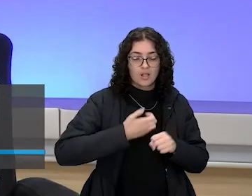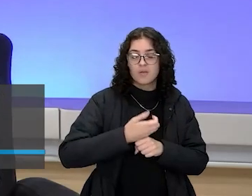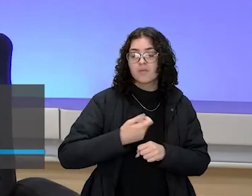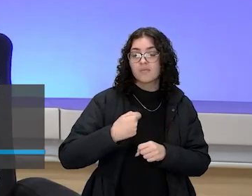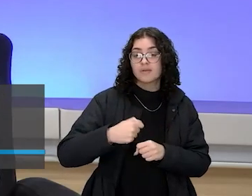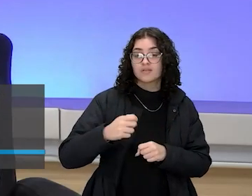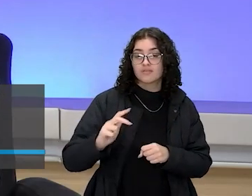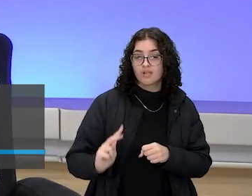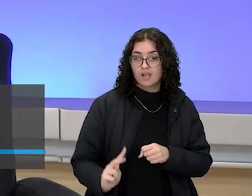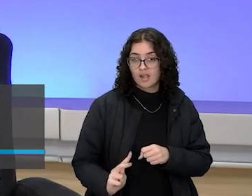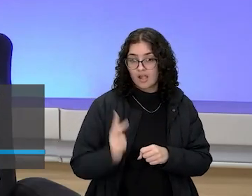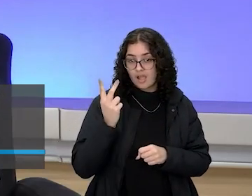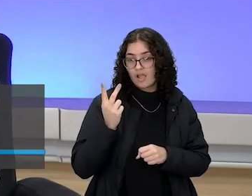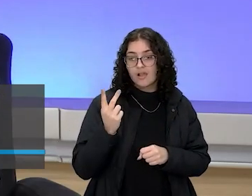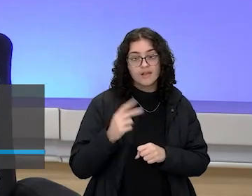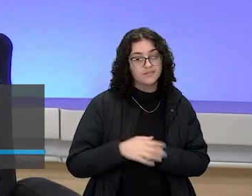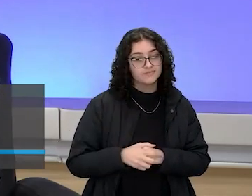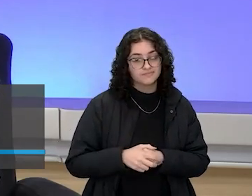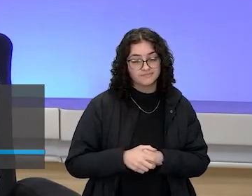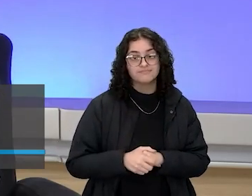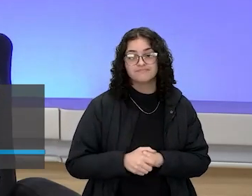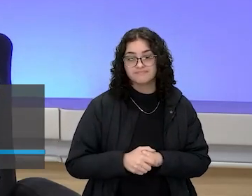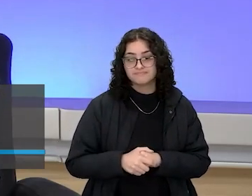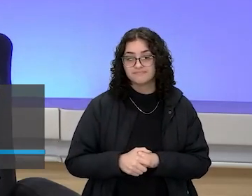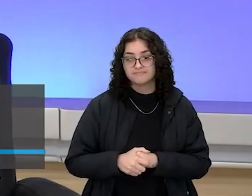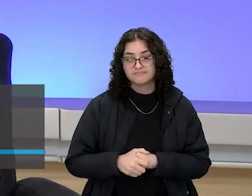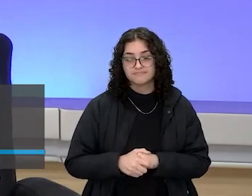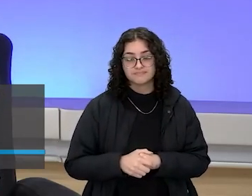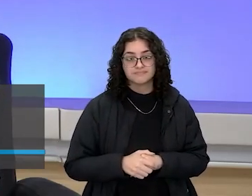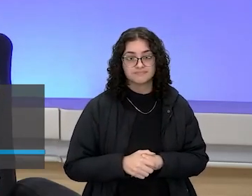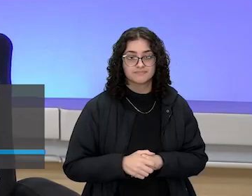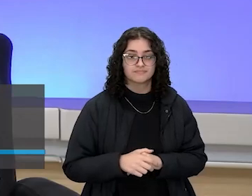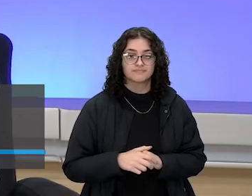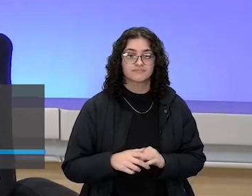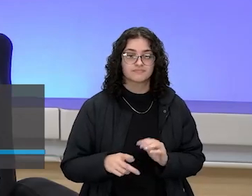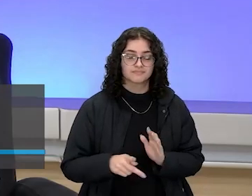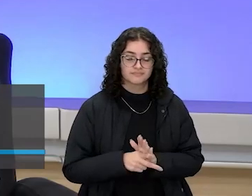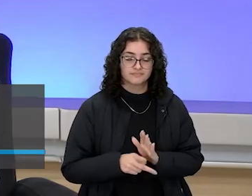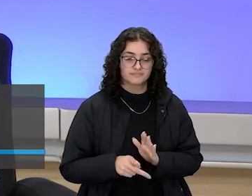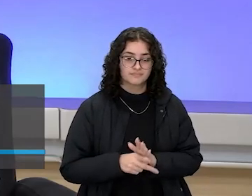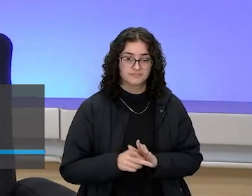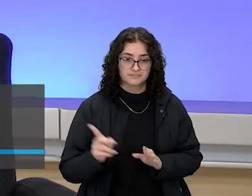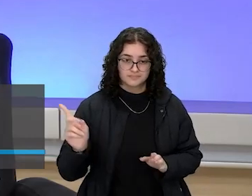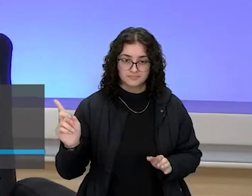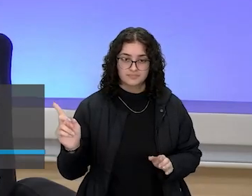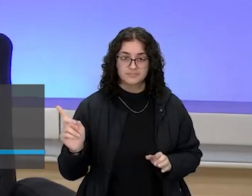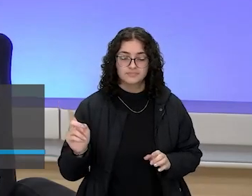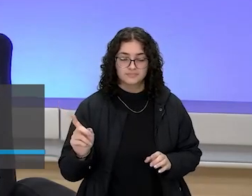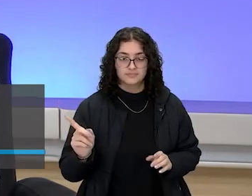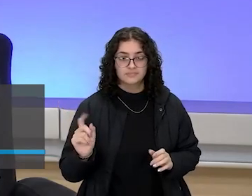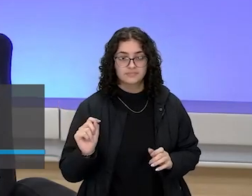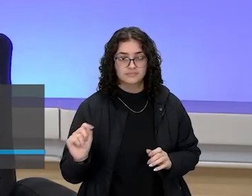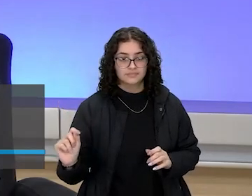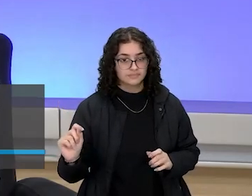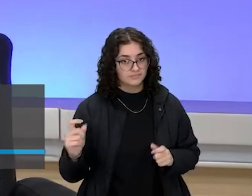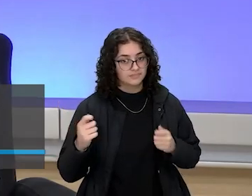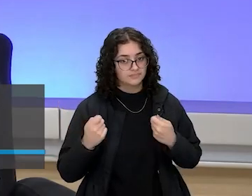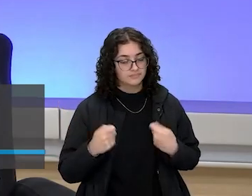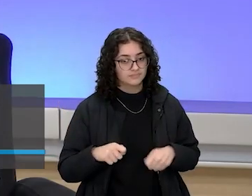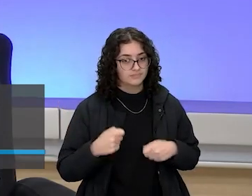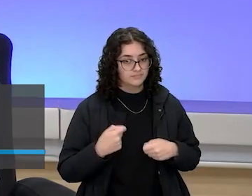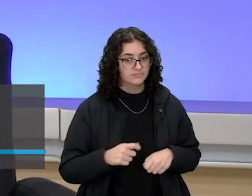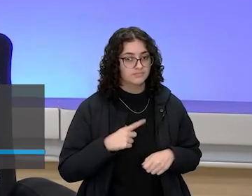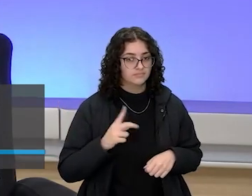hidrogênio aí, como eu coloquei para vocês. Para Arrhenius e Bronsted-Lowry, eles precisam